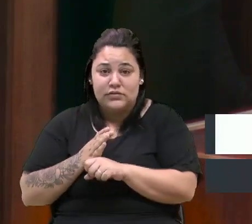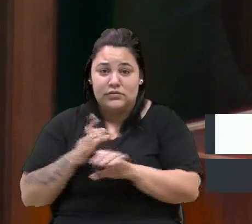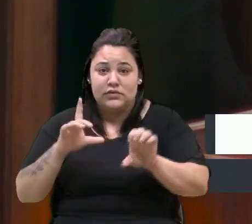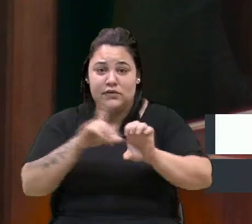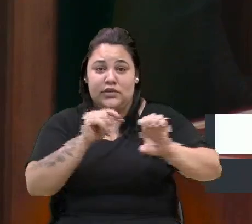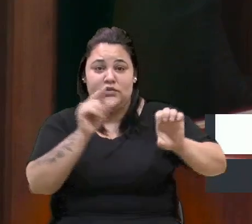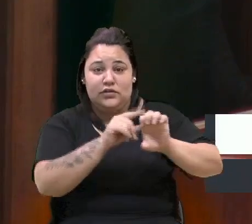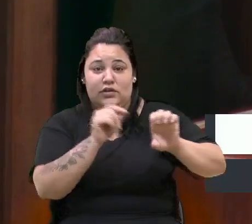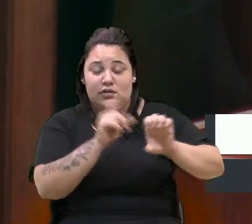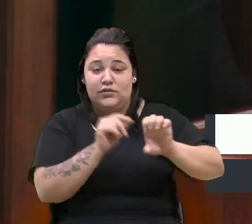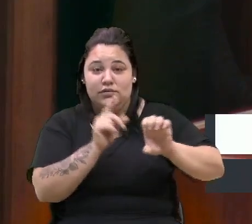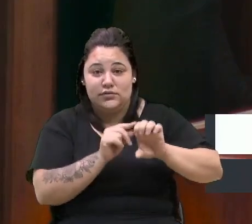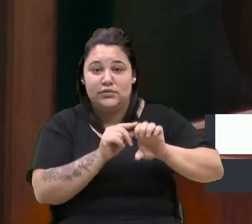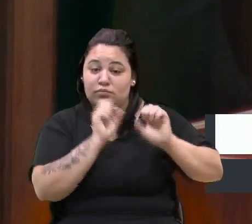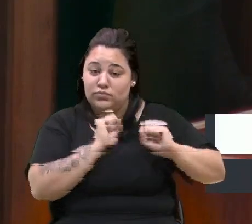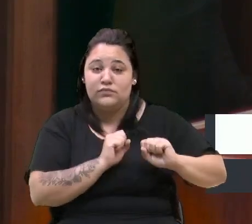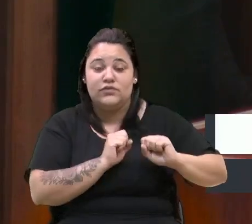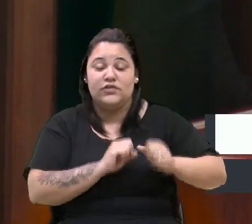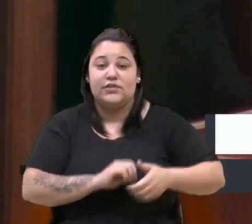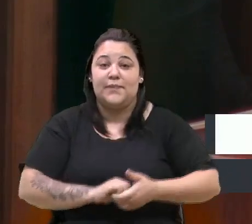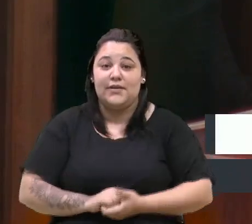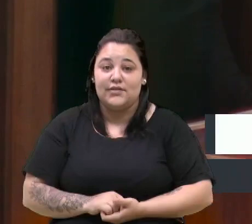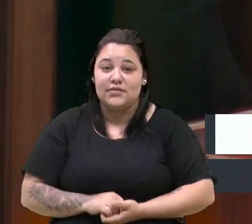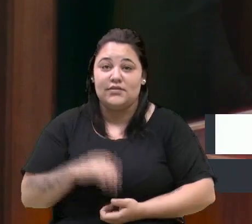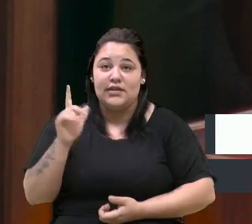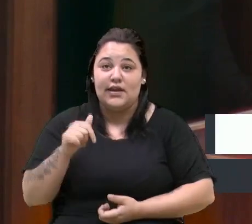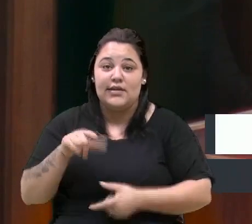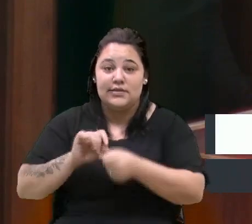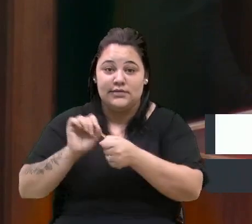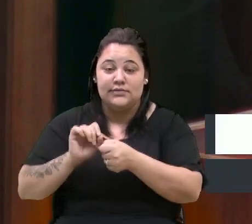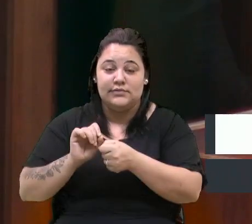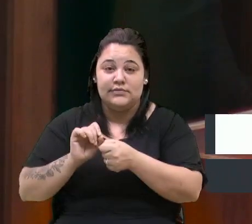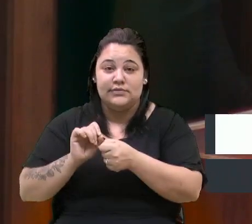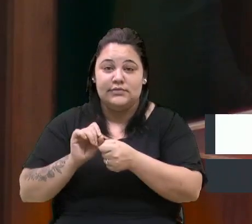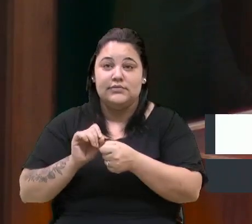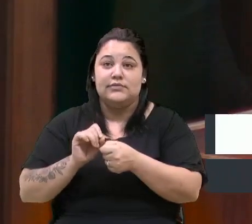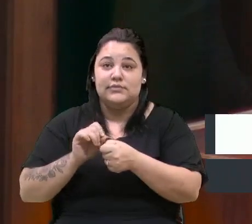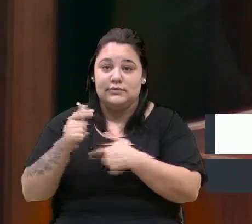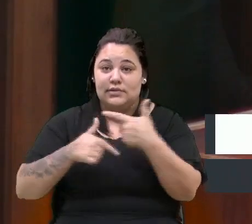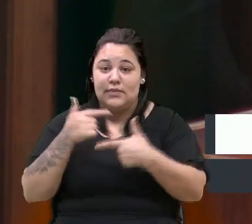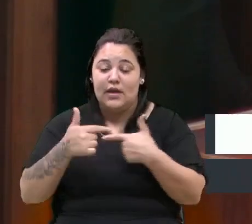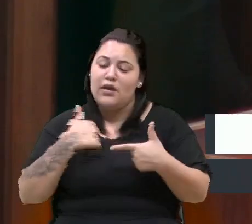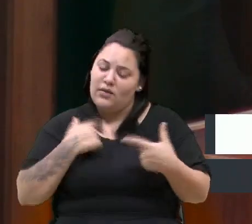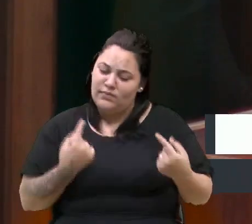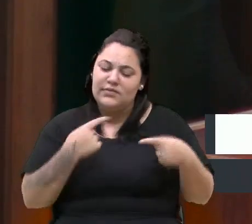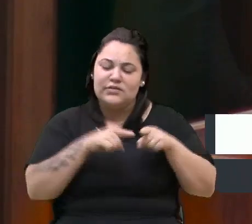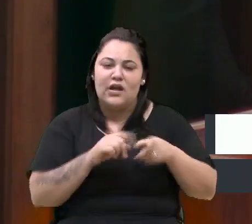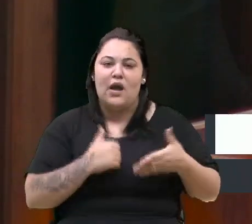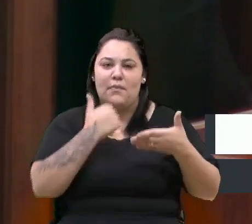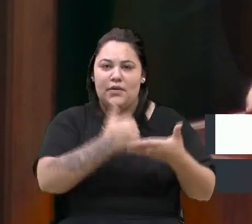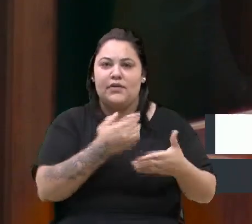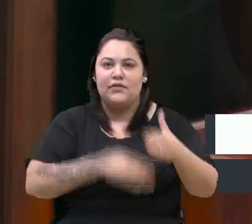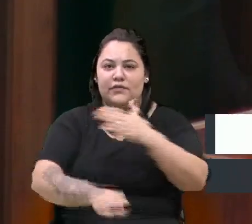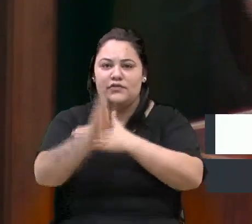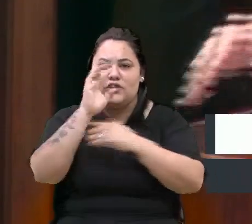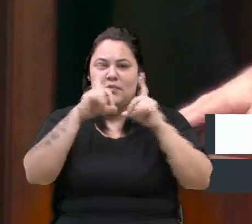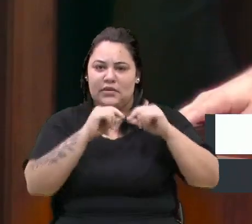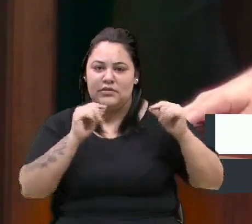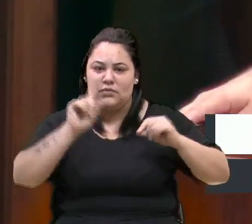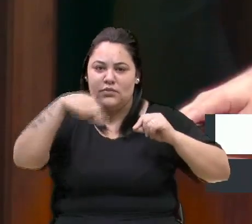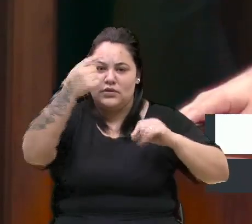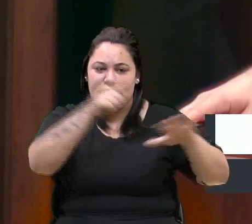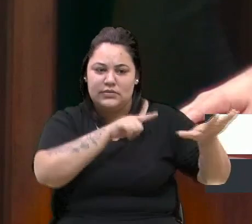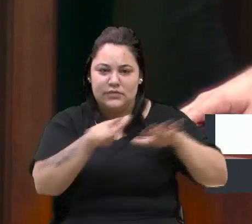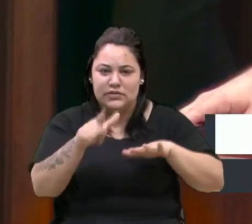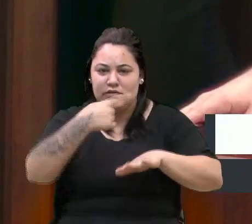produzindo, né? Tá programando. Então, achei importante, quer dizer que eu sou um parceiro, e nessa ida a Brasília, na próxima semana, nós vamos também